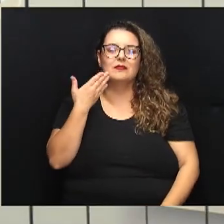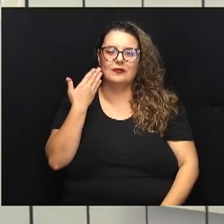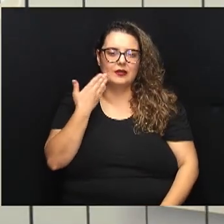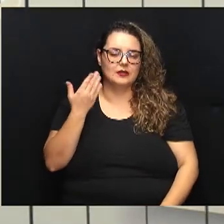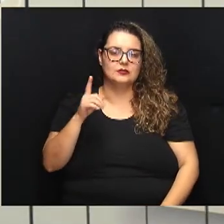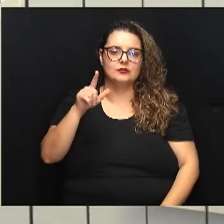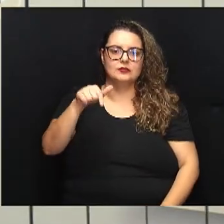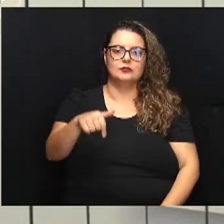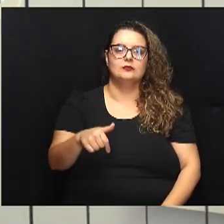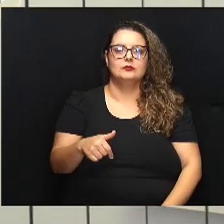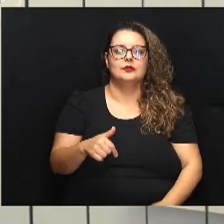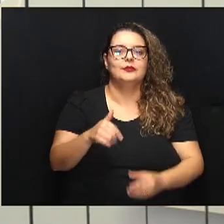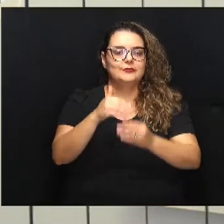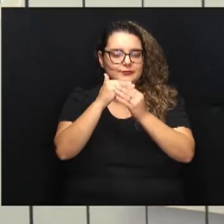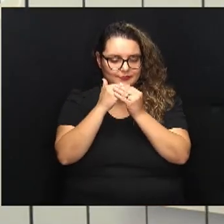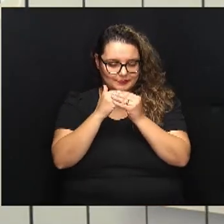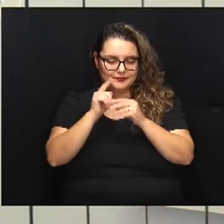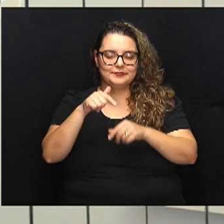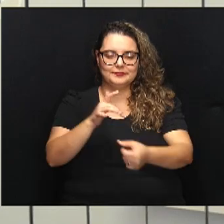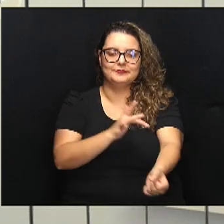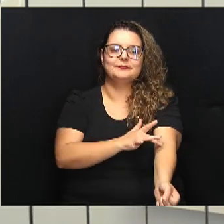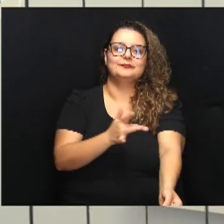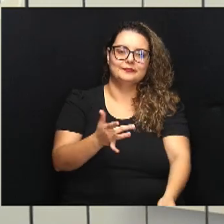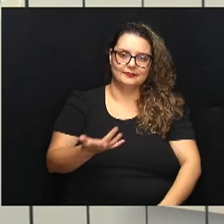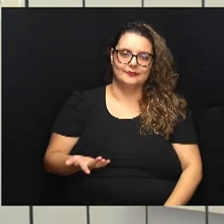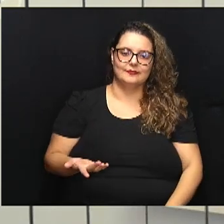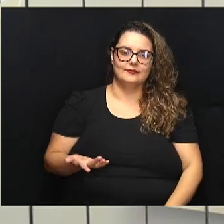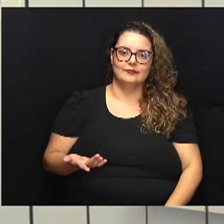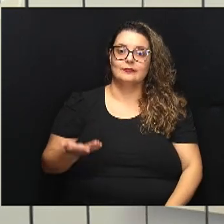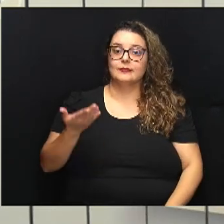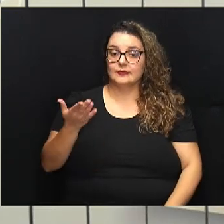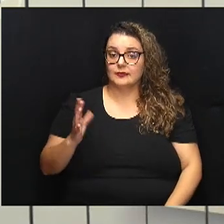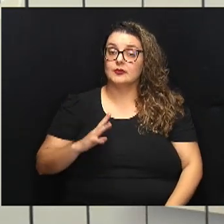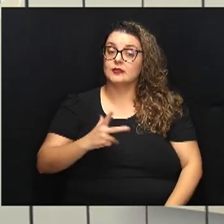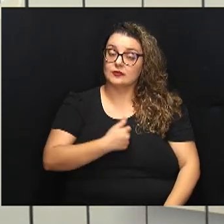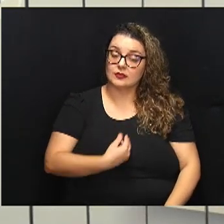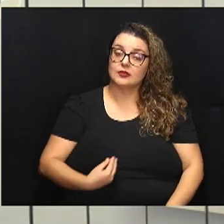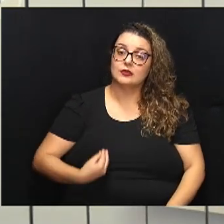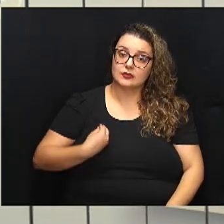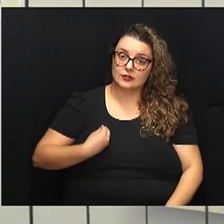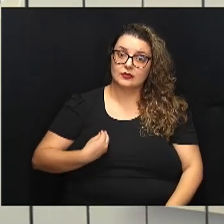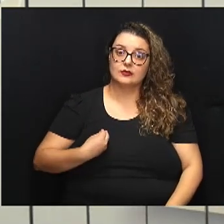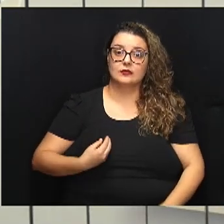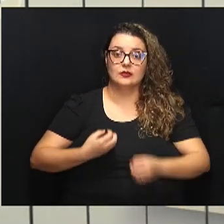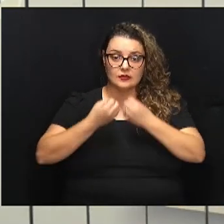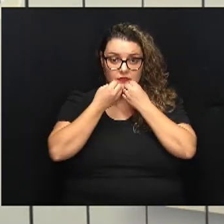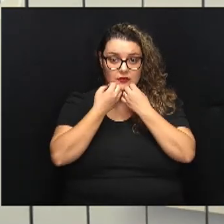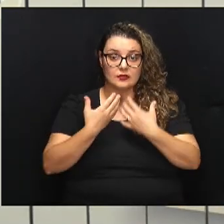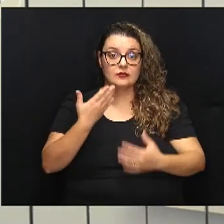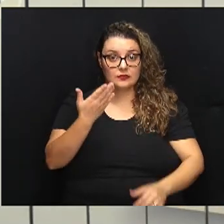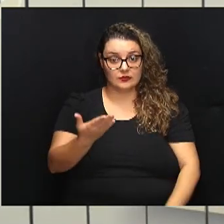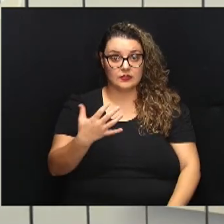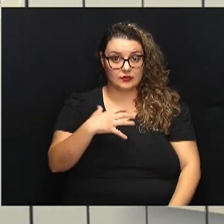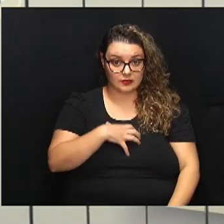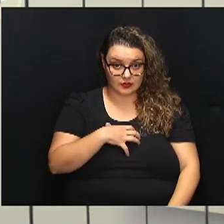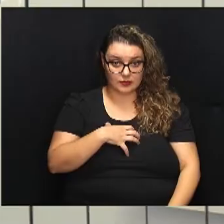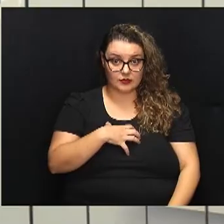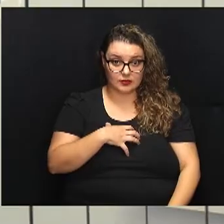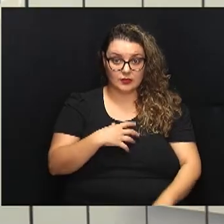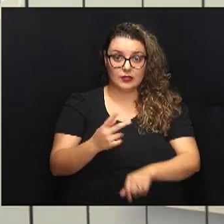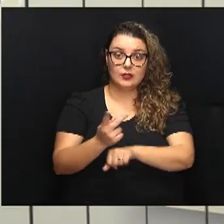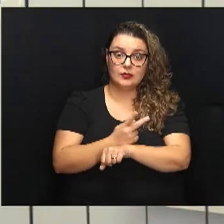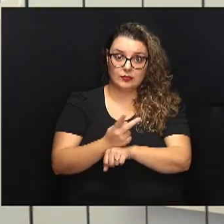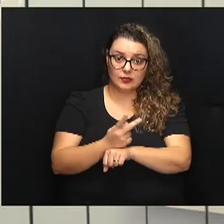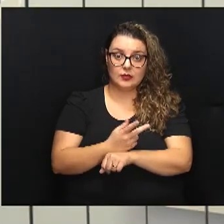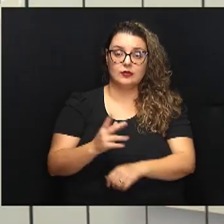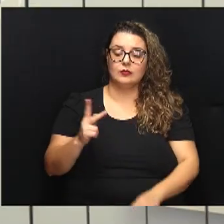Depois tem um lanchinho depois que você faz a doação. Então você vai salvar vidas, vai fazer o bem. Você que está em condições, procure então